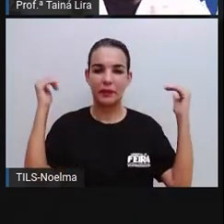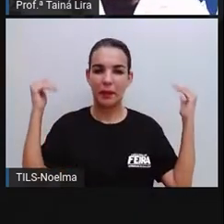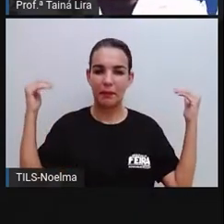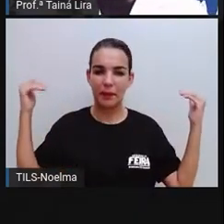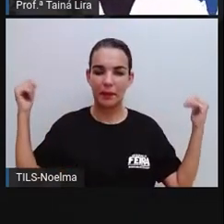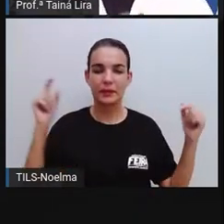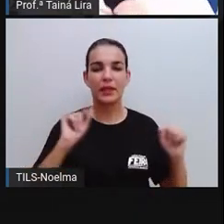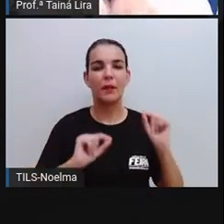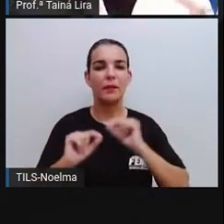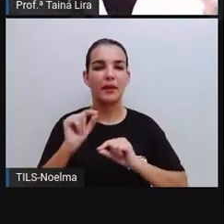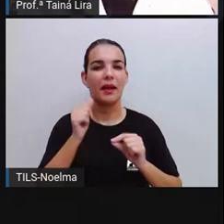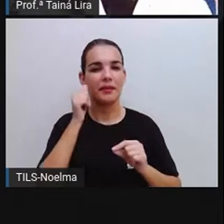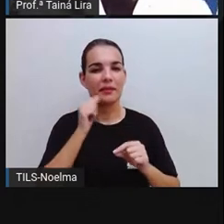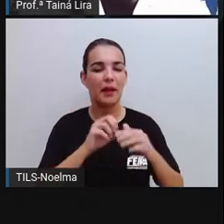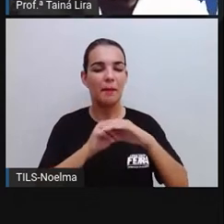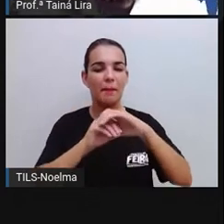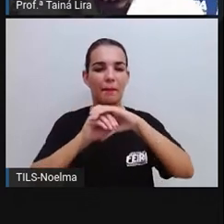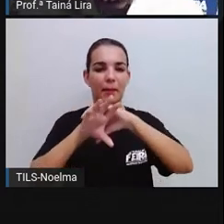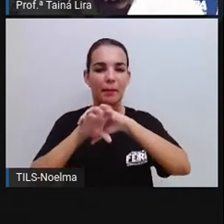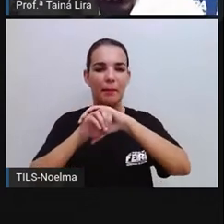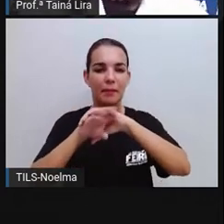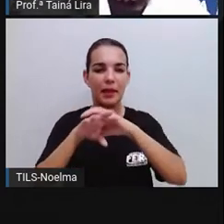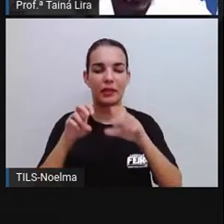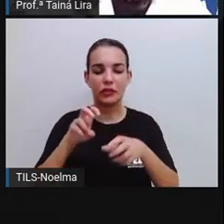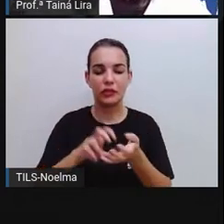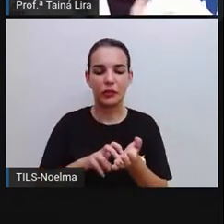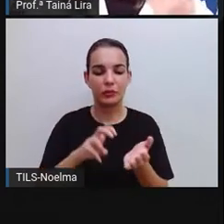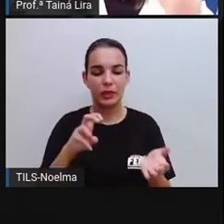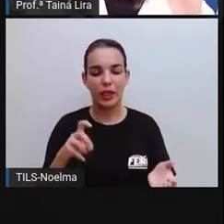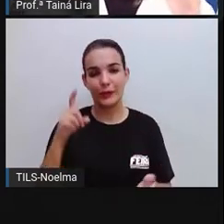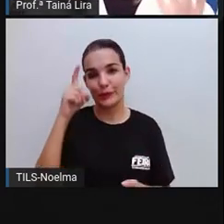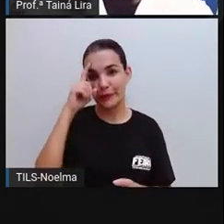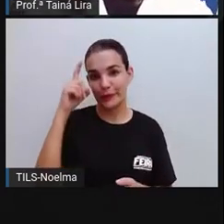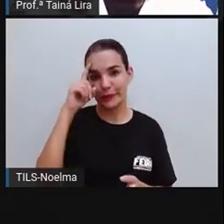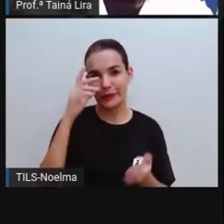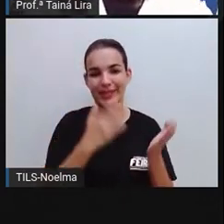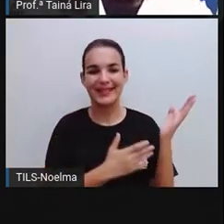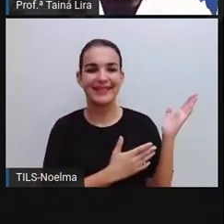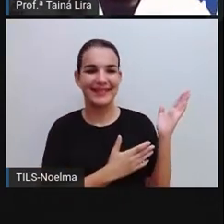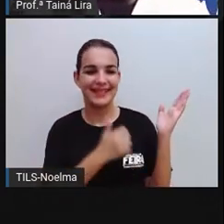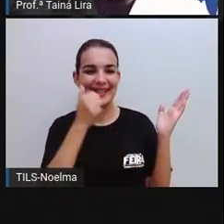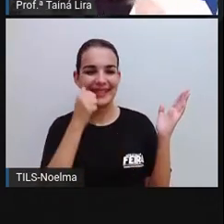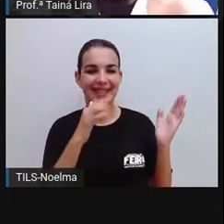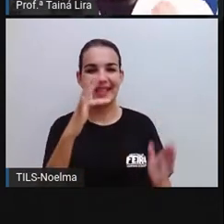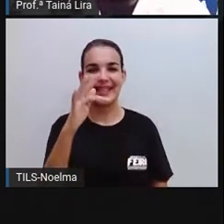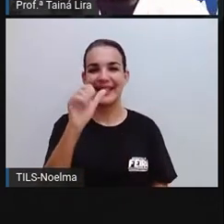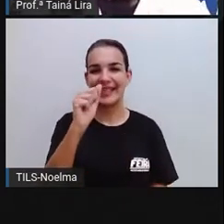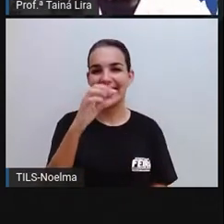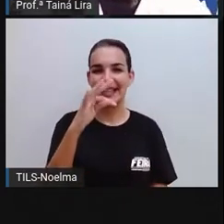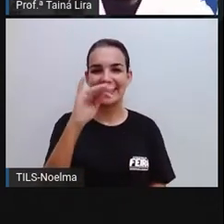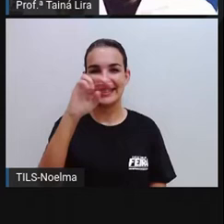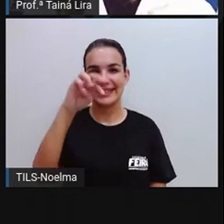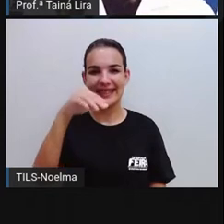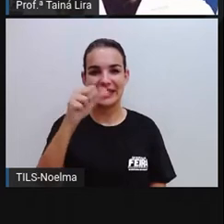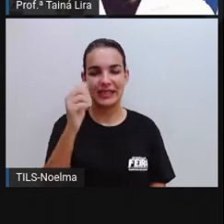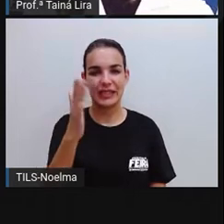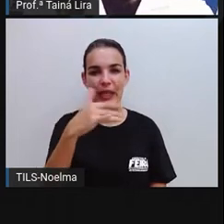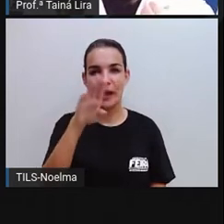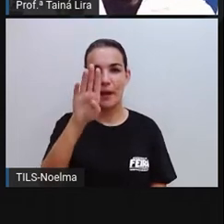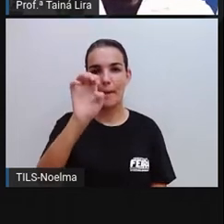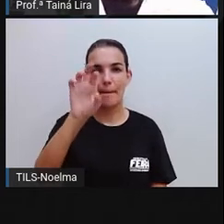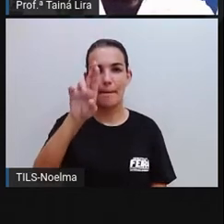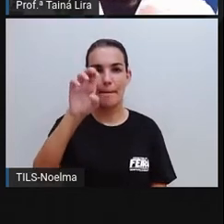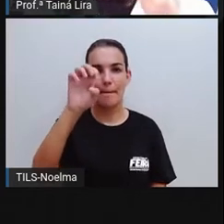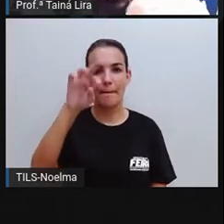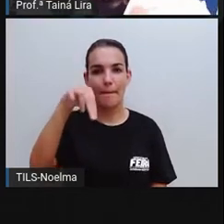já conhece, porque ela tem um programa que é matinal, né? Que é Fátima Bernardes. Então, observem que